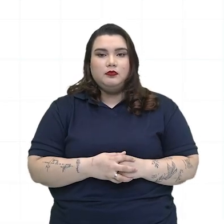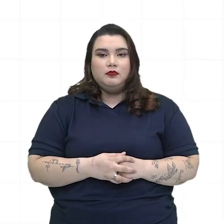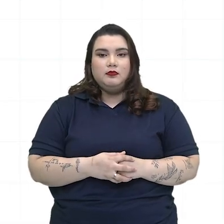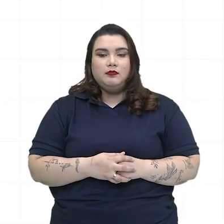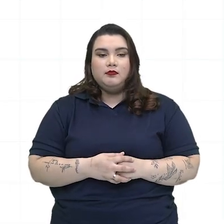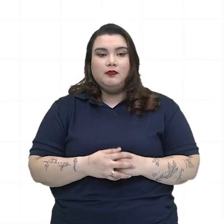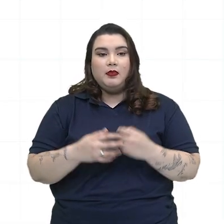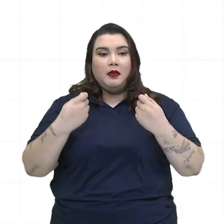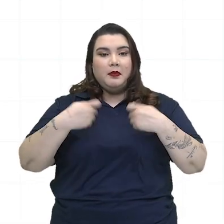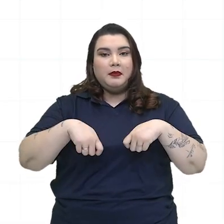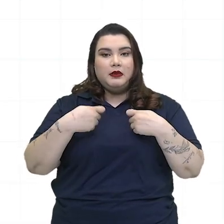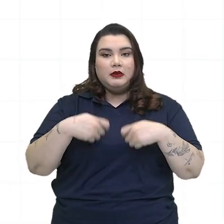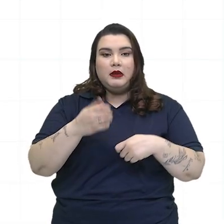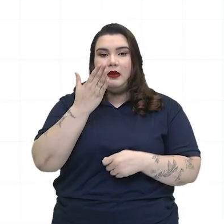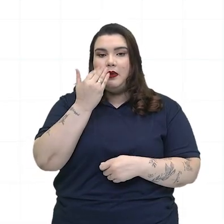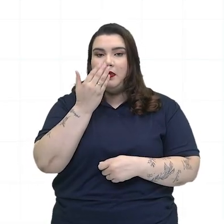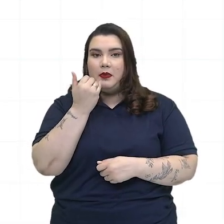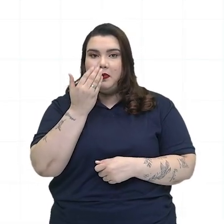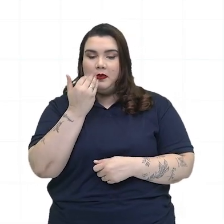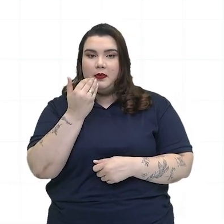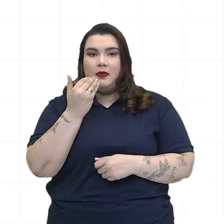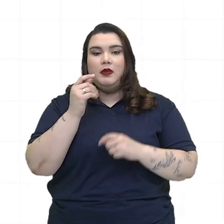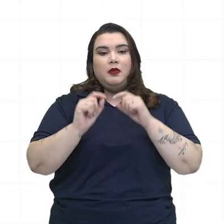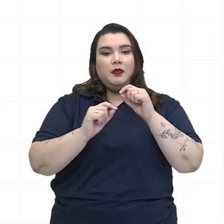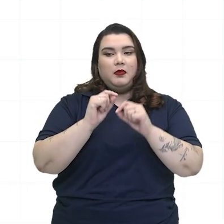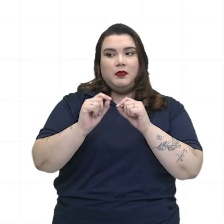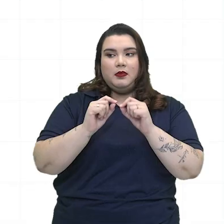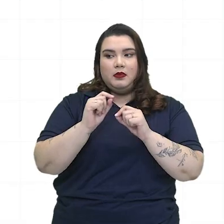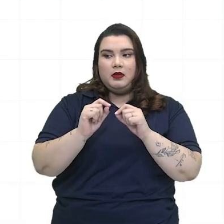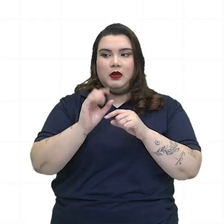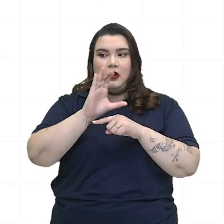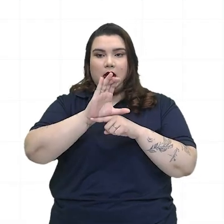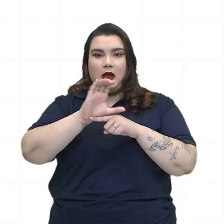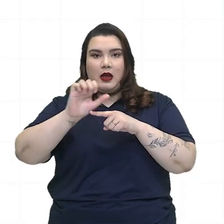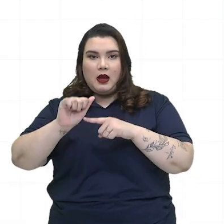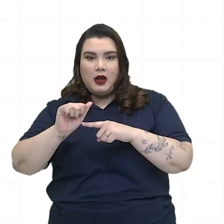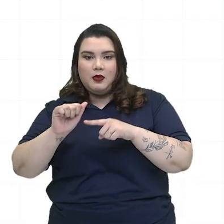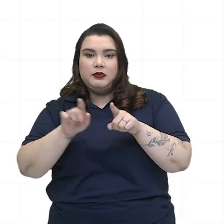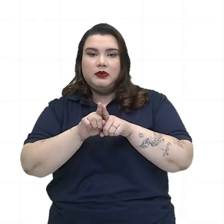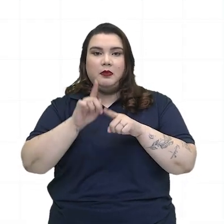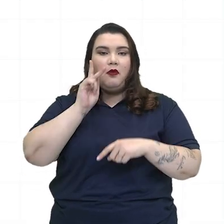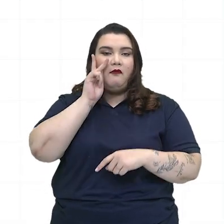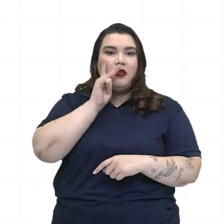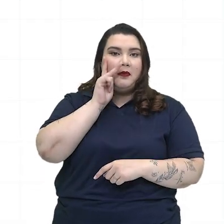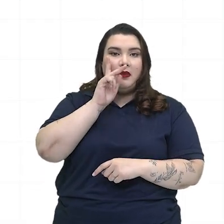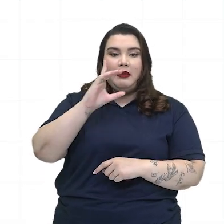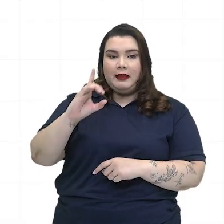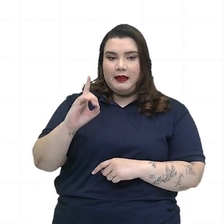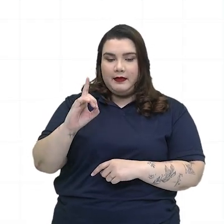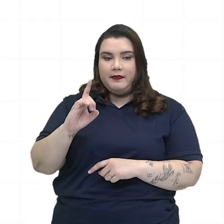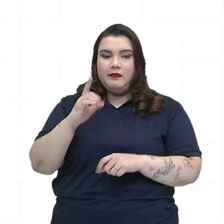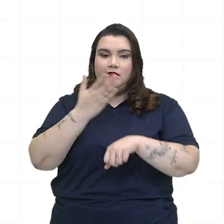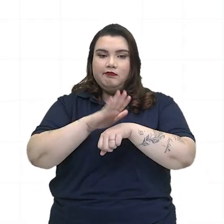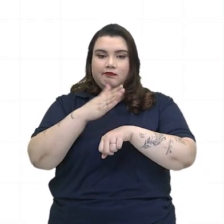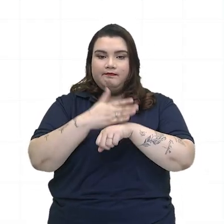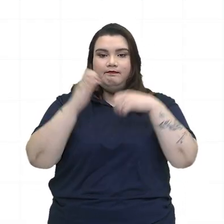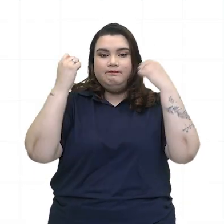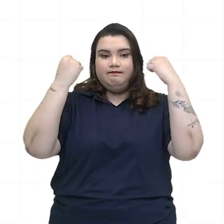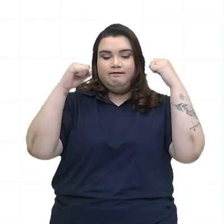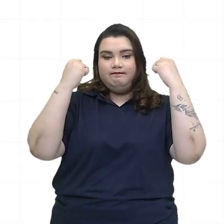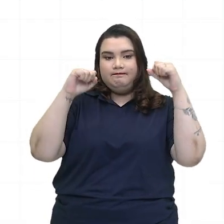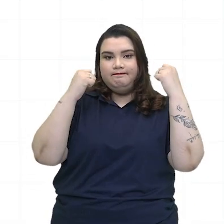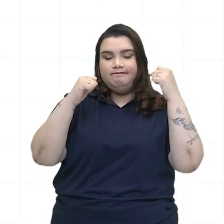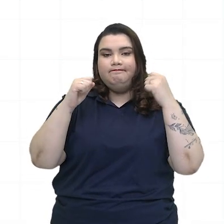De que forma? Né? Alimentação rica em cálcio e vitamina D. Né? Temos a prática regular de exercícios físicos,